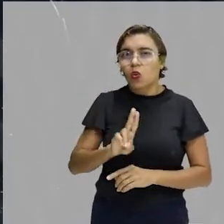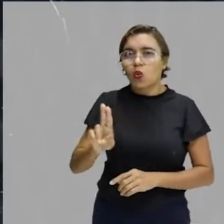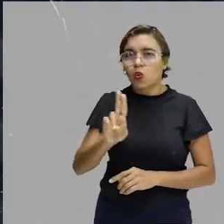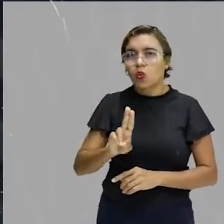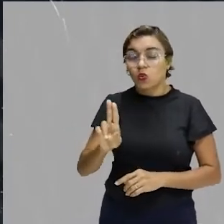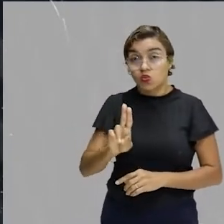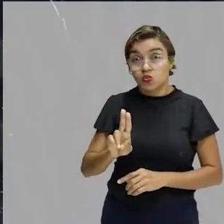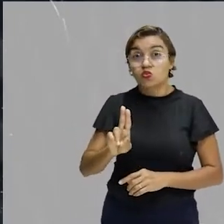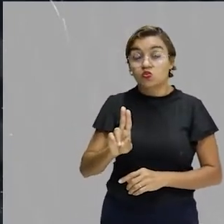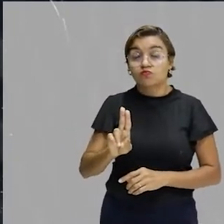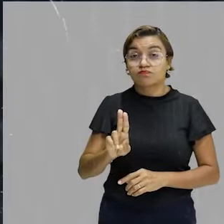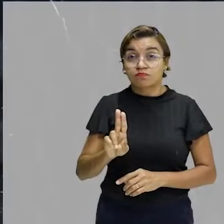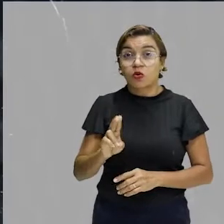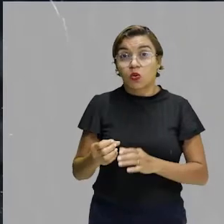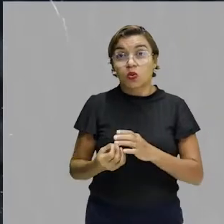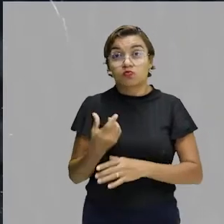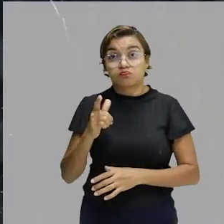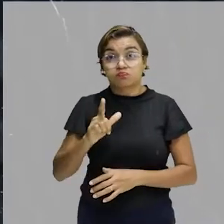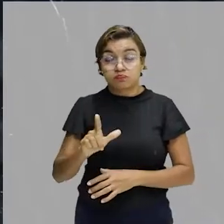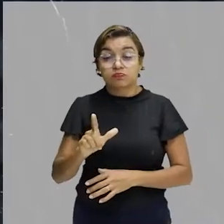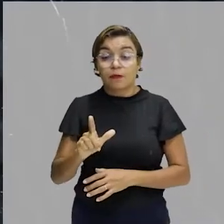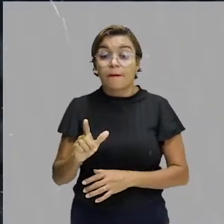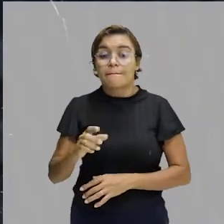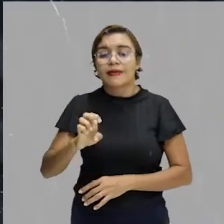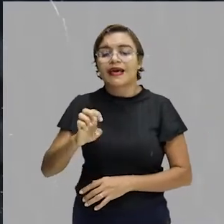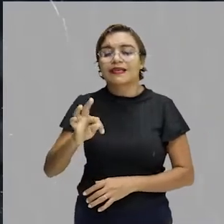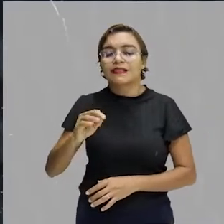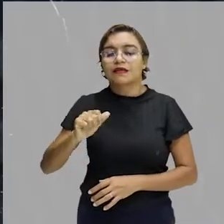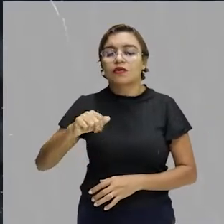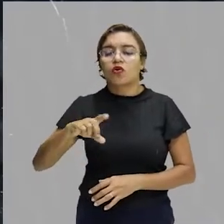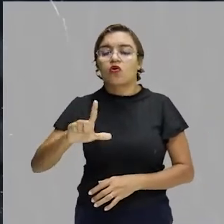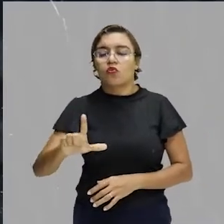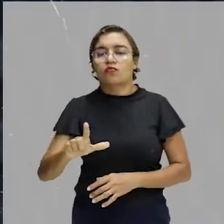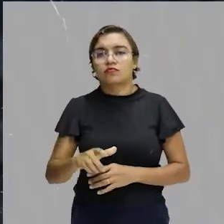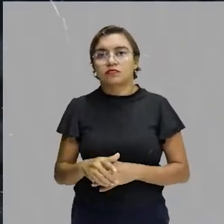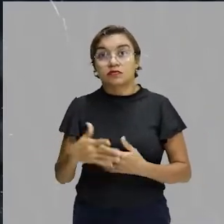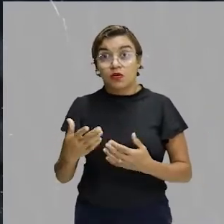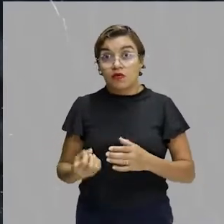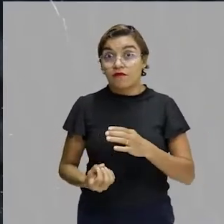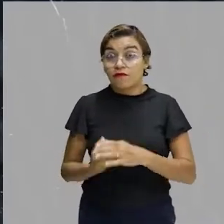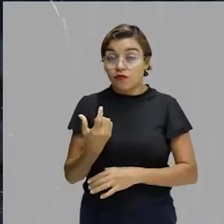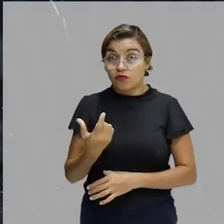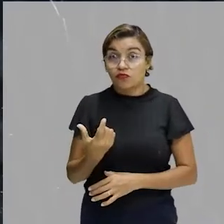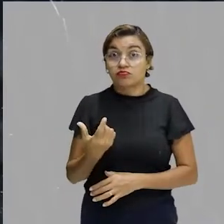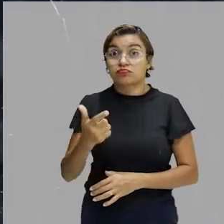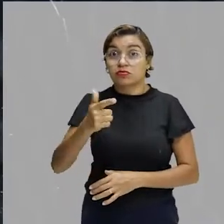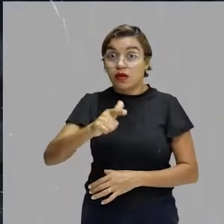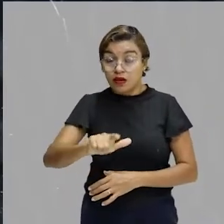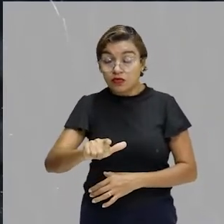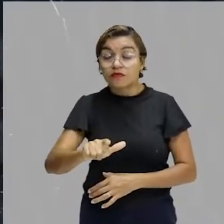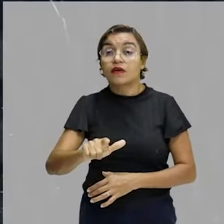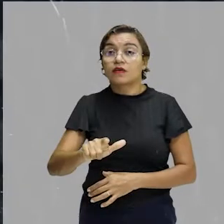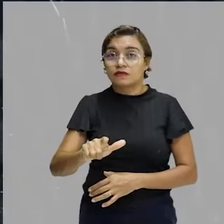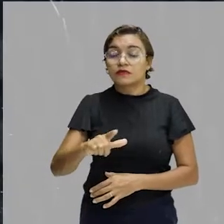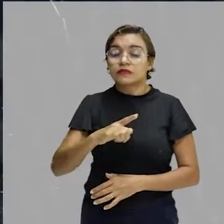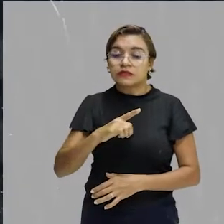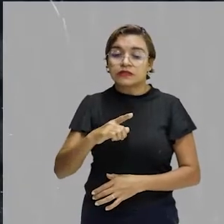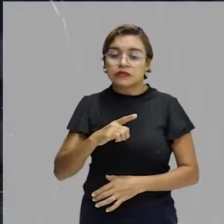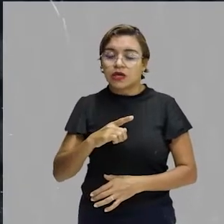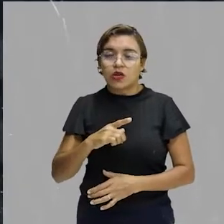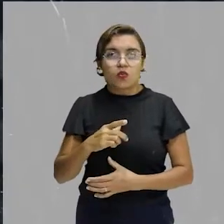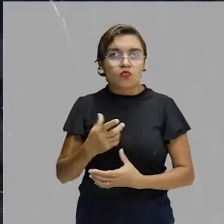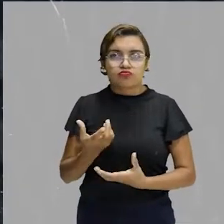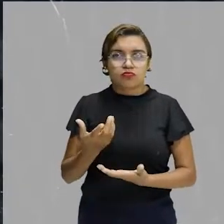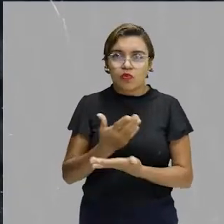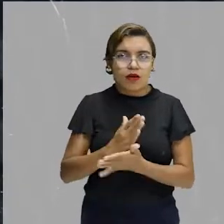6 meses depois, eu consigo produzir etanol. Então, daí vem a chamada fonte renovável, né? É aquela que não se esgota,